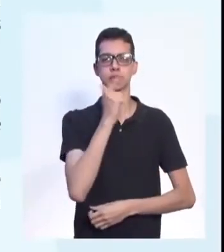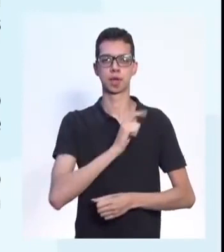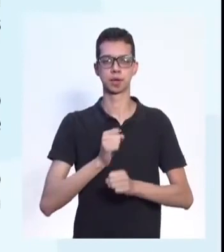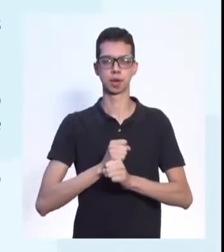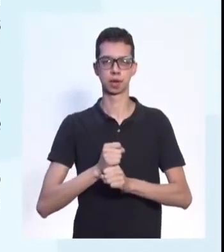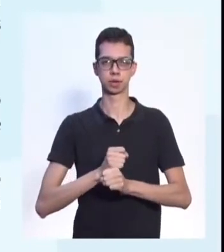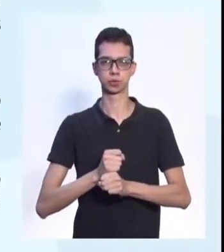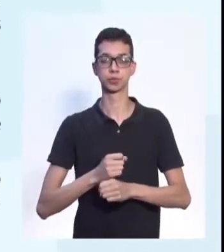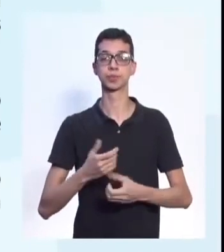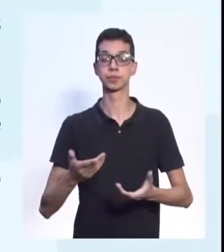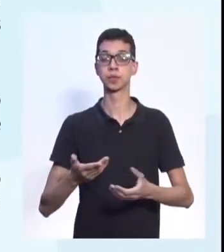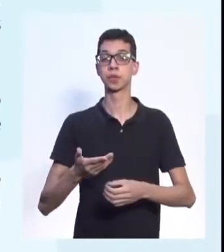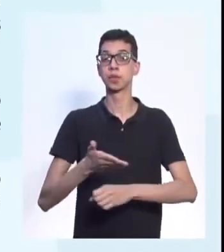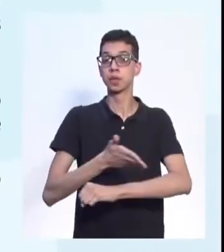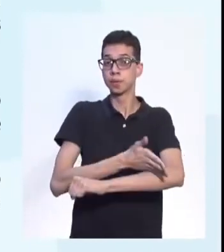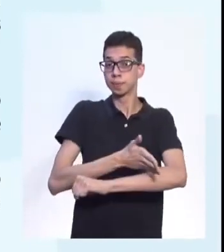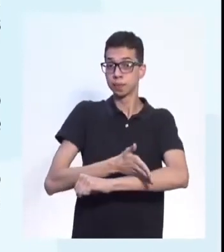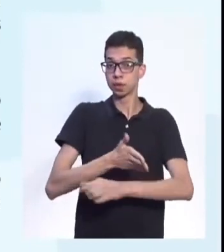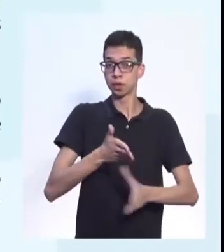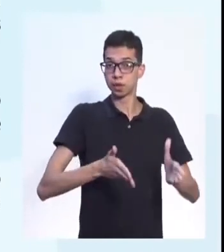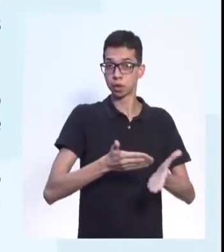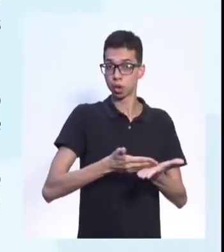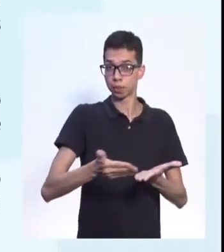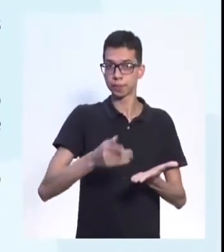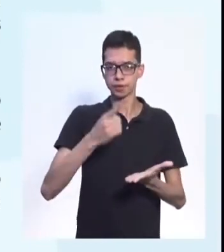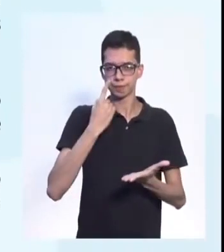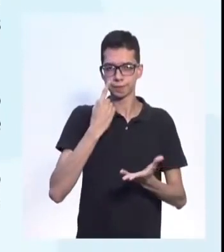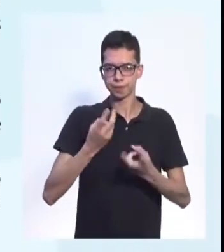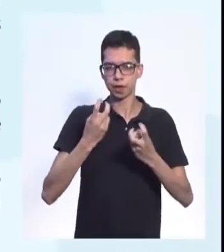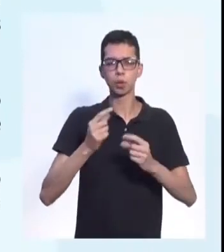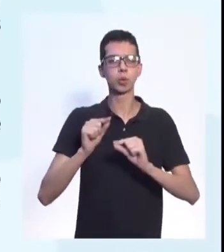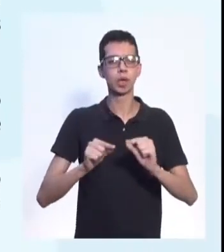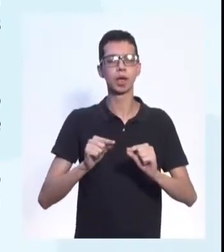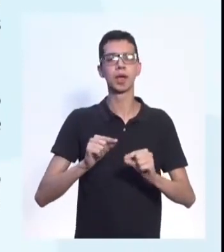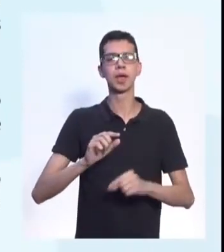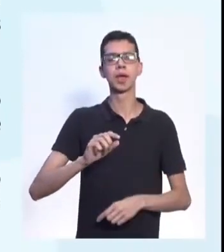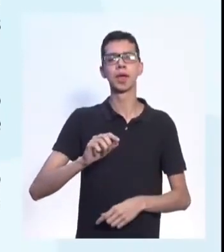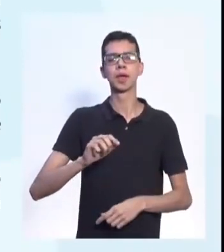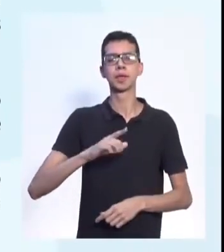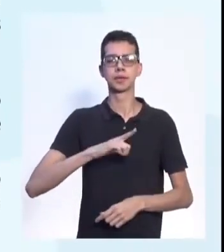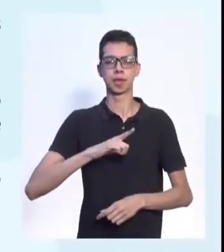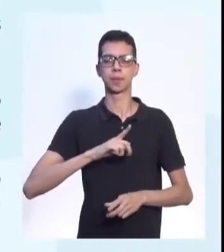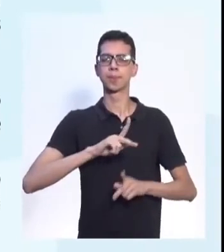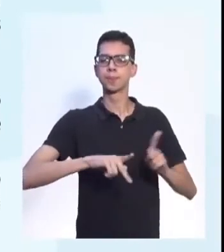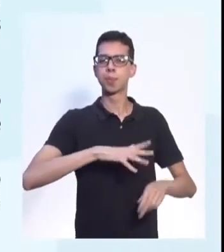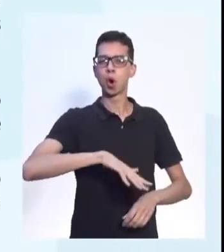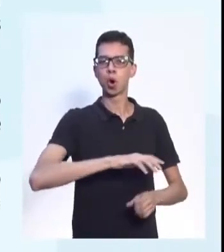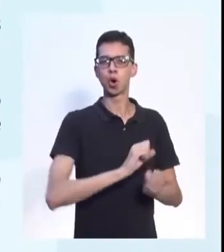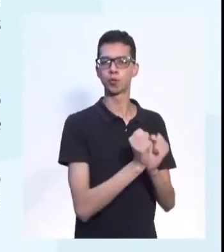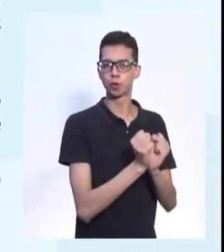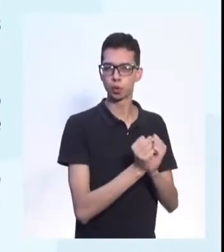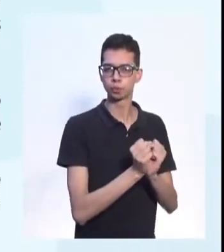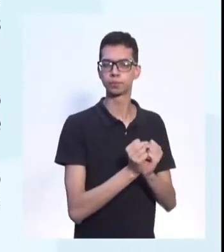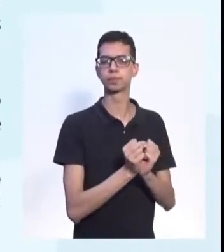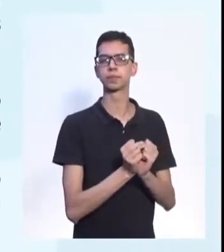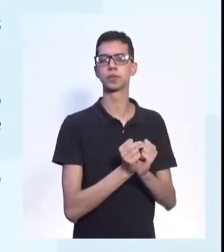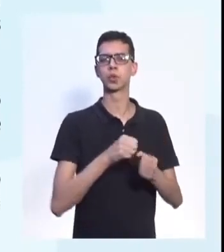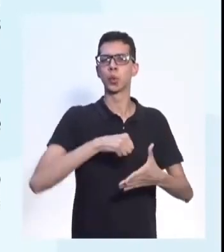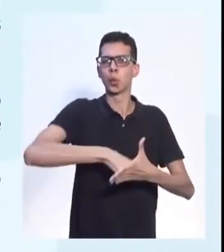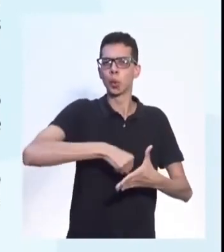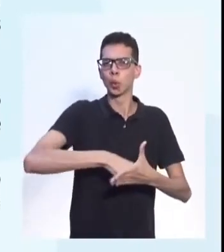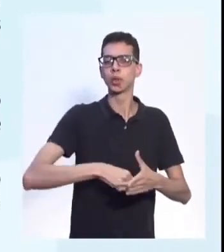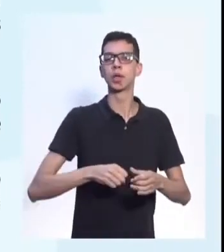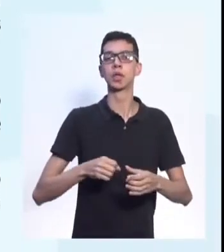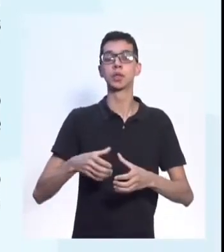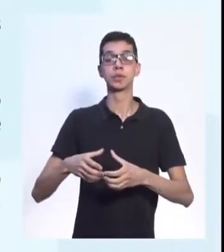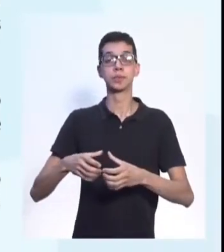esse movimento ele vai nascer na criação dos quilombos, né? Na criação da luta pela desigualdade, dos grupos de negros que se juntavam